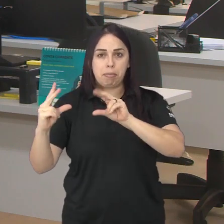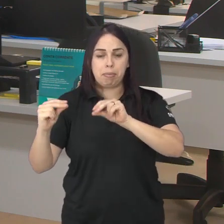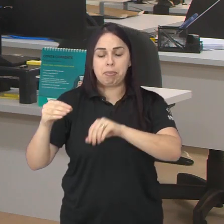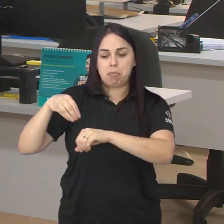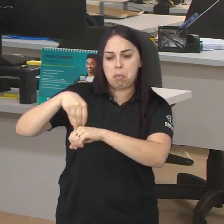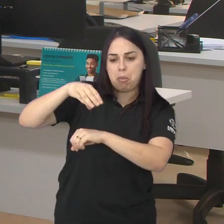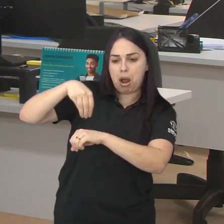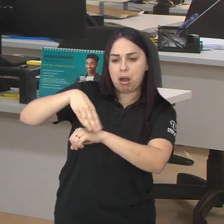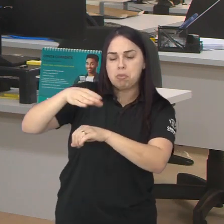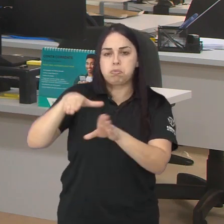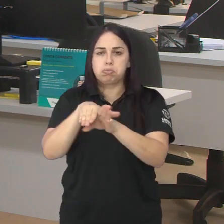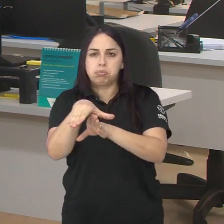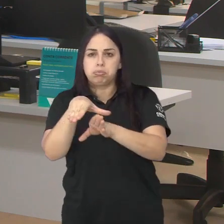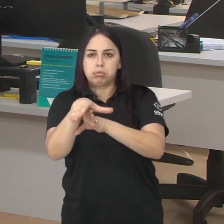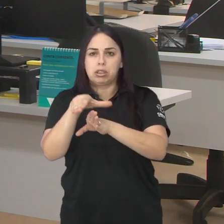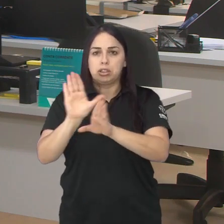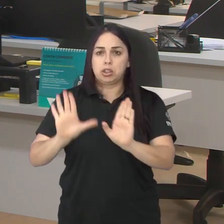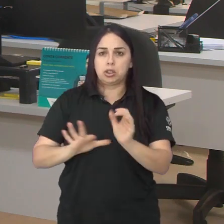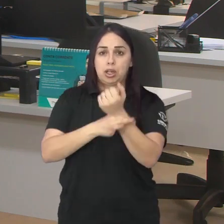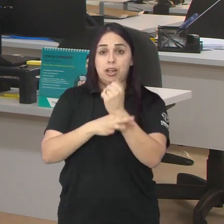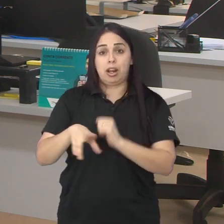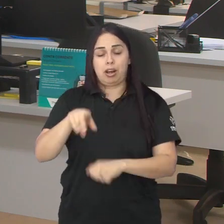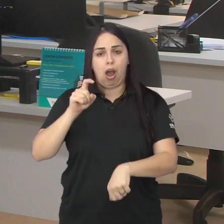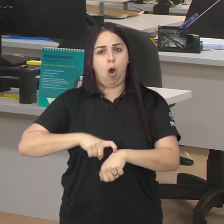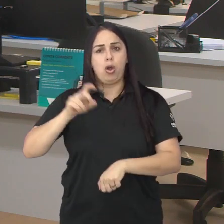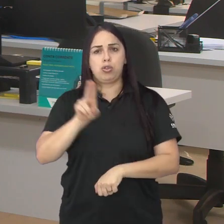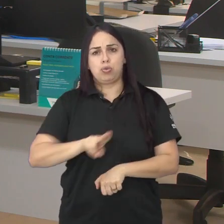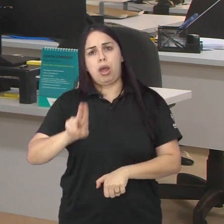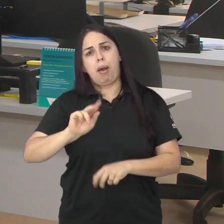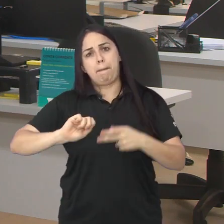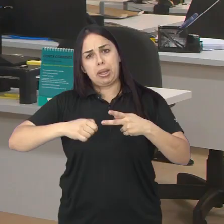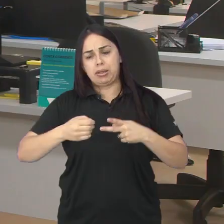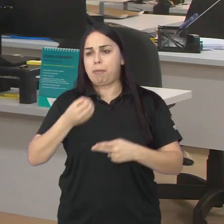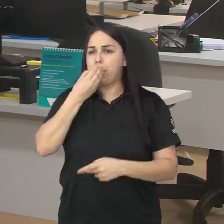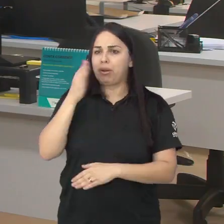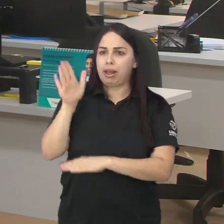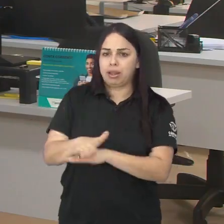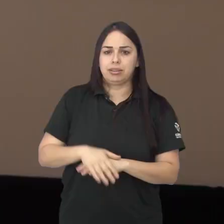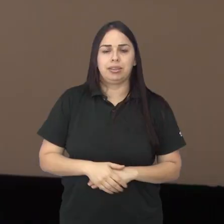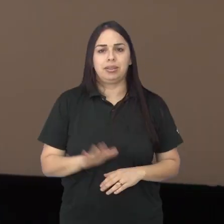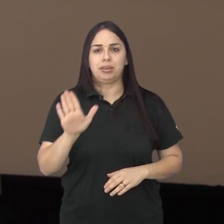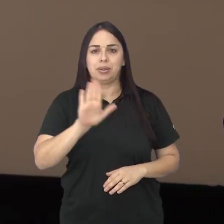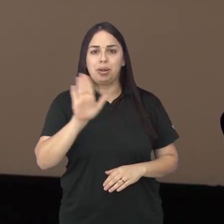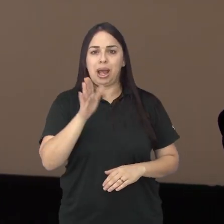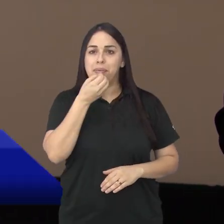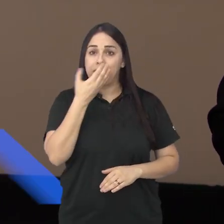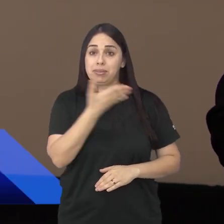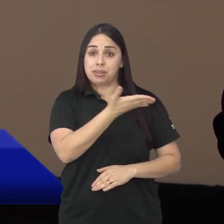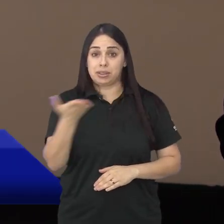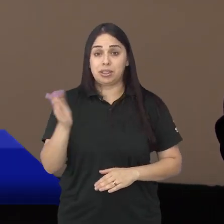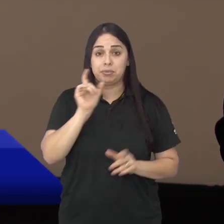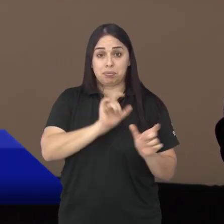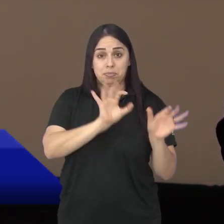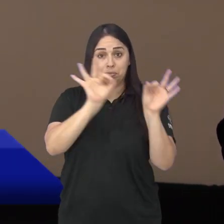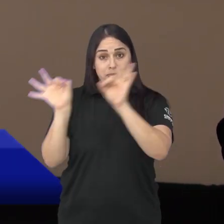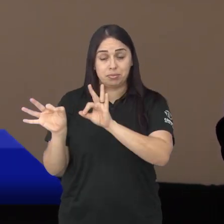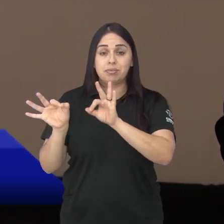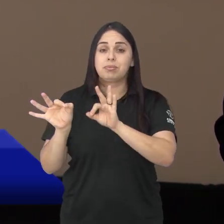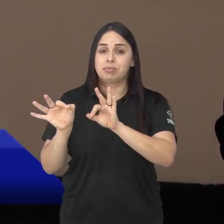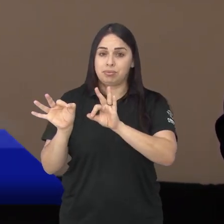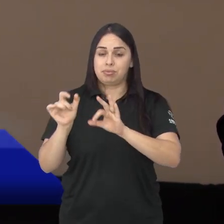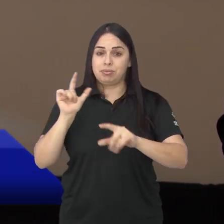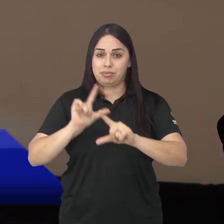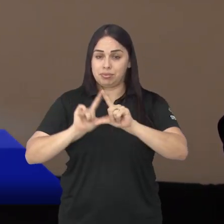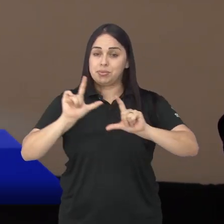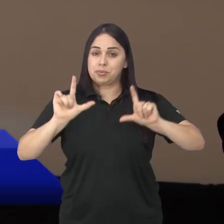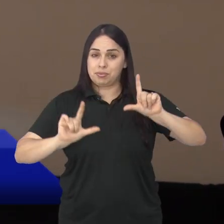para trazer orientações de segurança na hora de usar o Pix. Boa tarde, Vick. Olá também para você que está assistindo